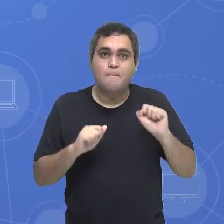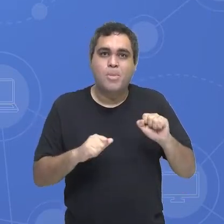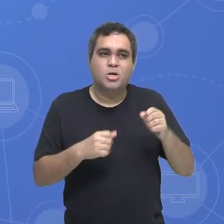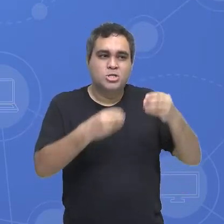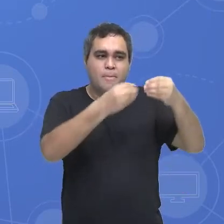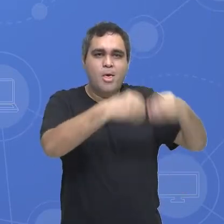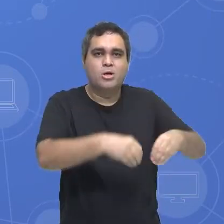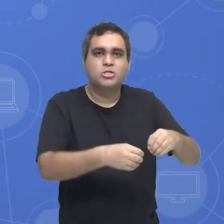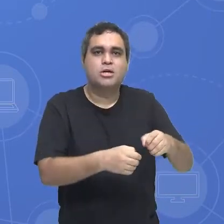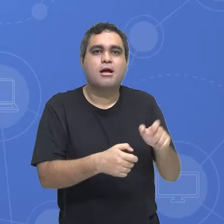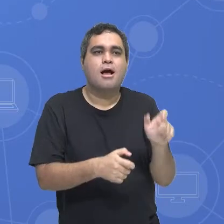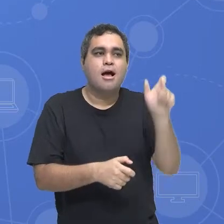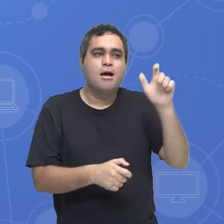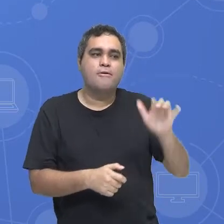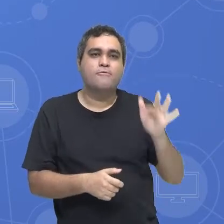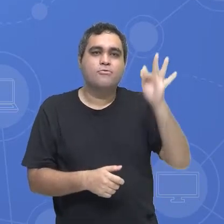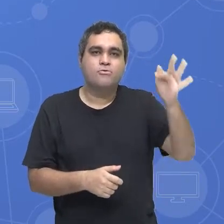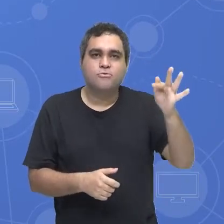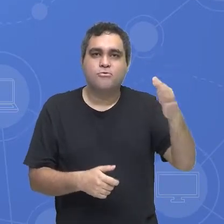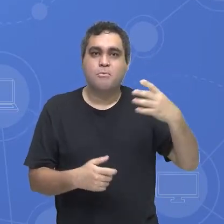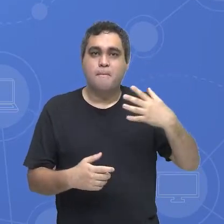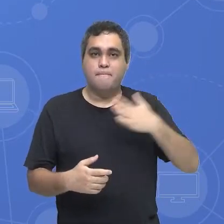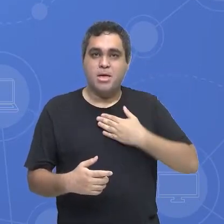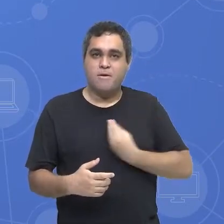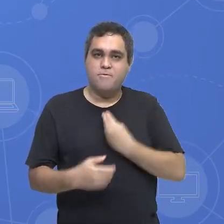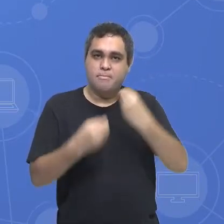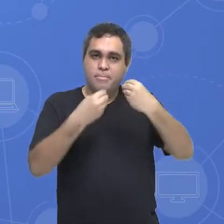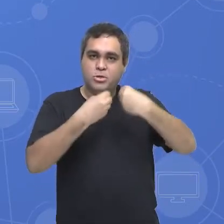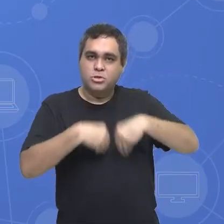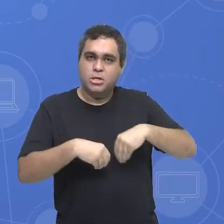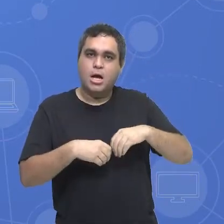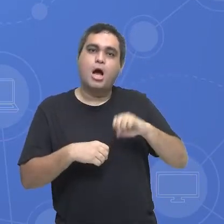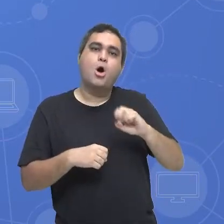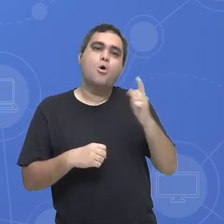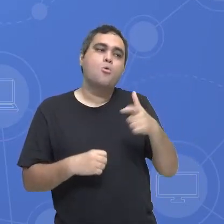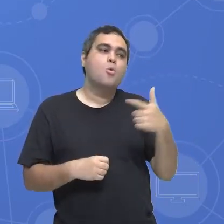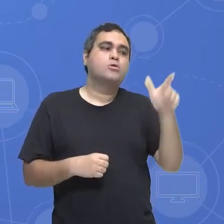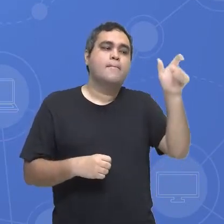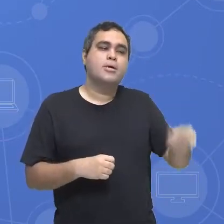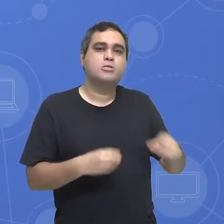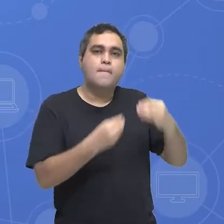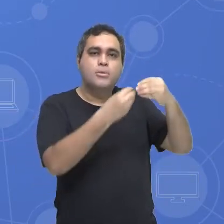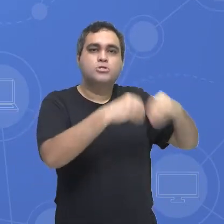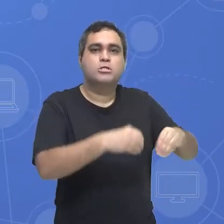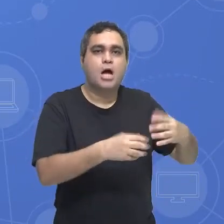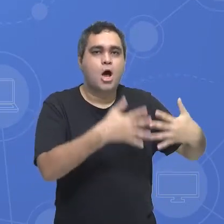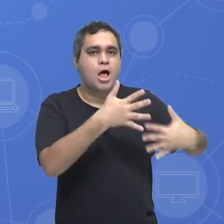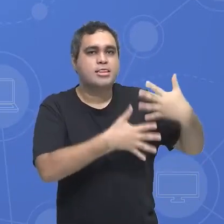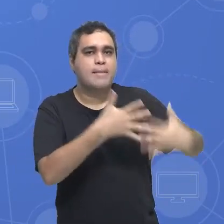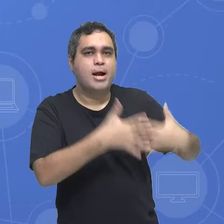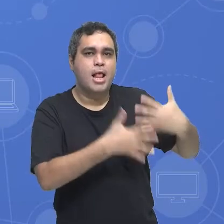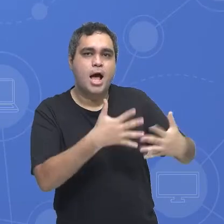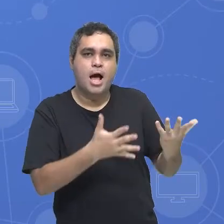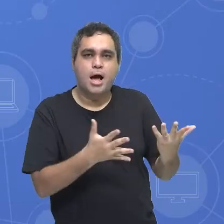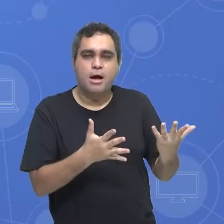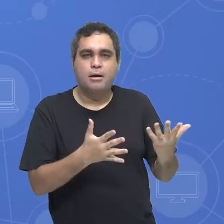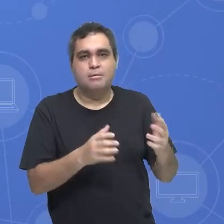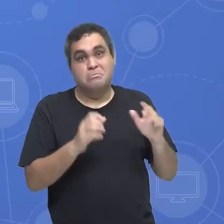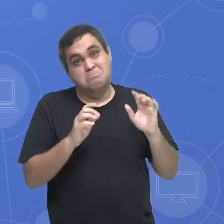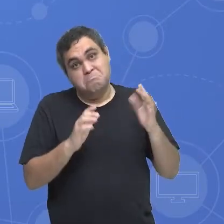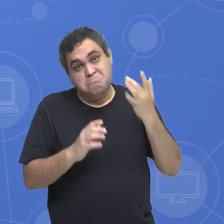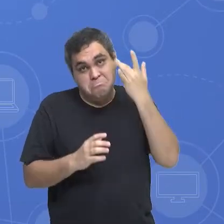prejudicar alguém? Lá na frente vai me prejudicar? Será que eu vou atrapalhar o processo